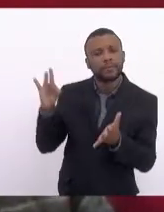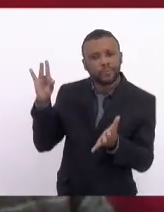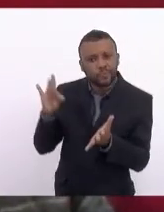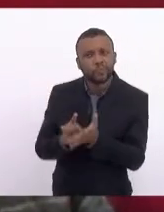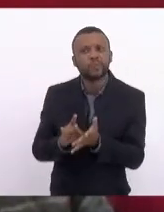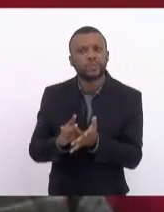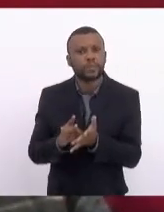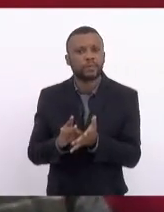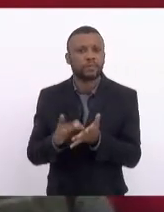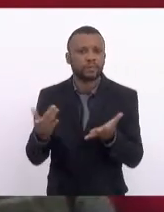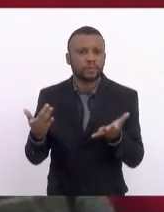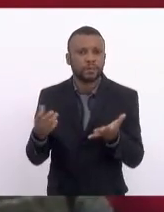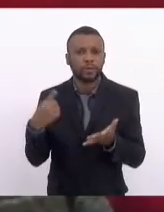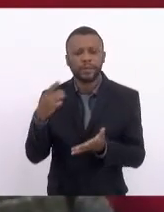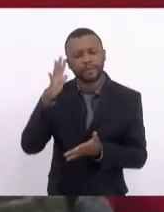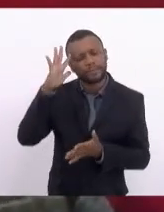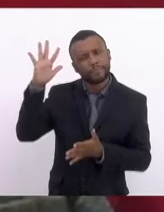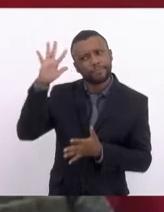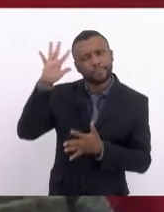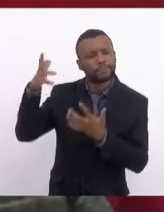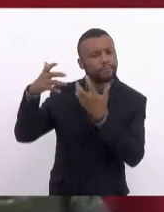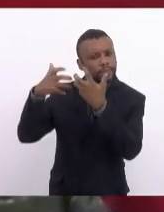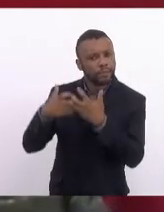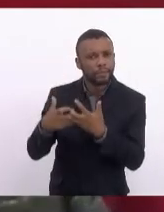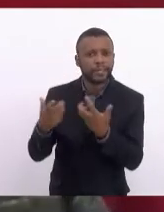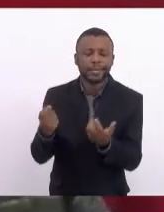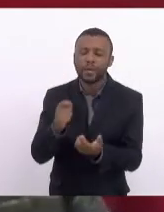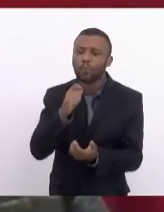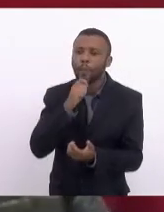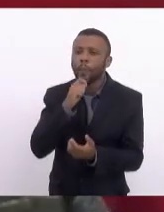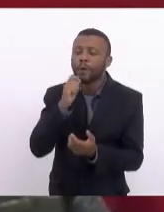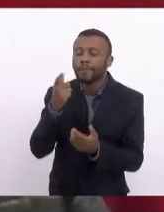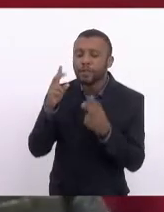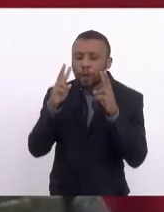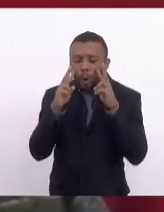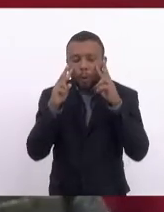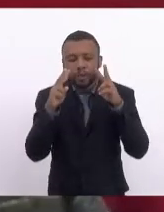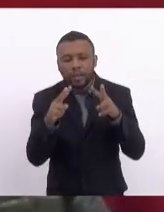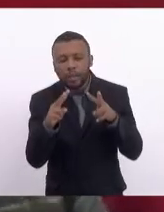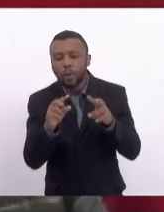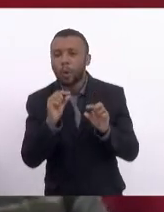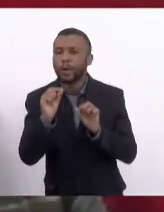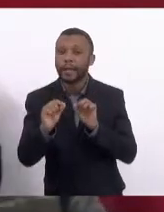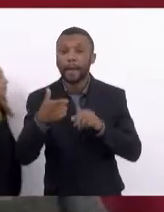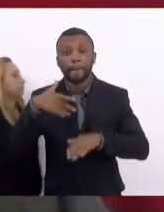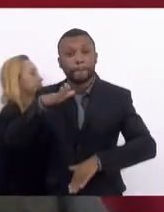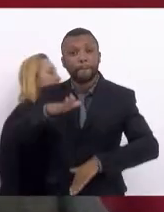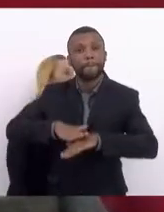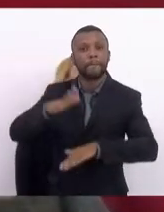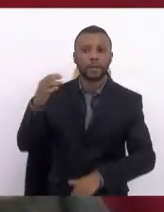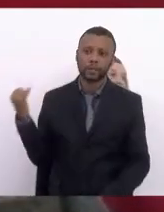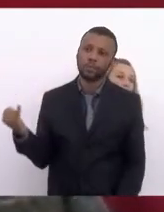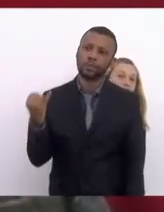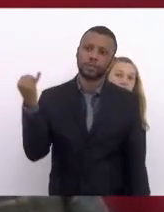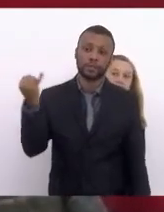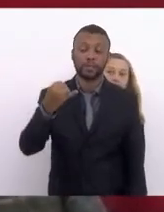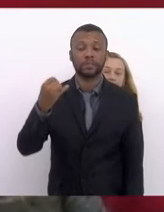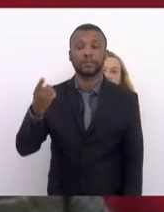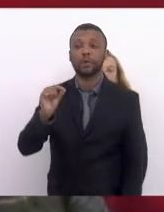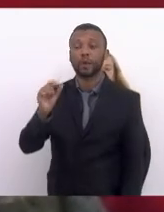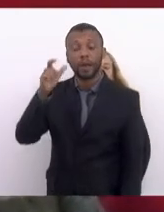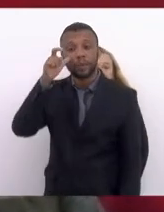está verificando que não está havendo consideração com aquilo que é mais importante, que é o